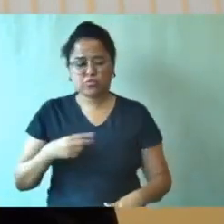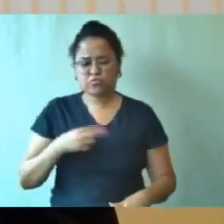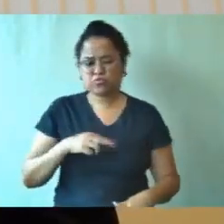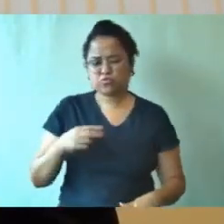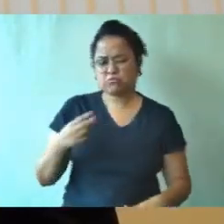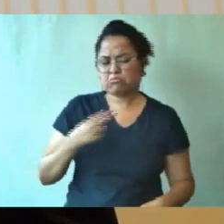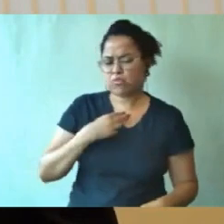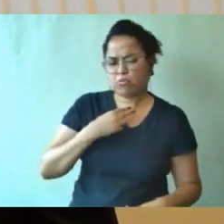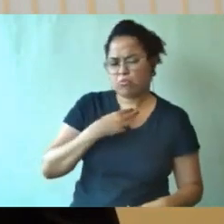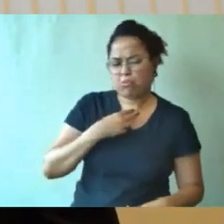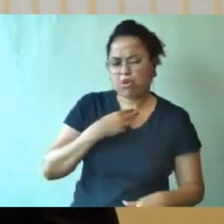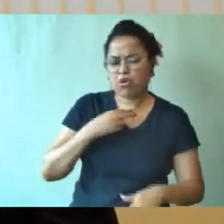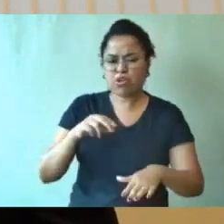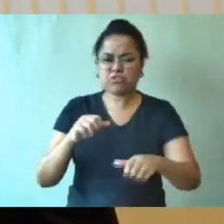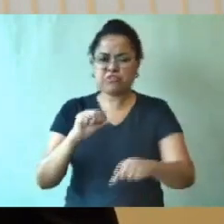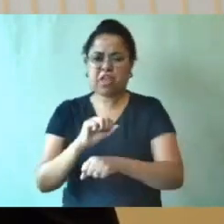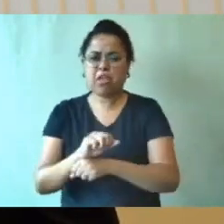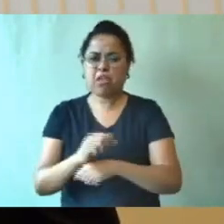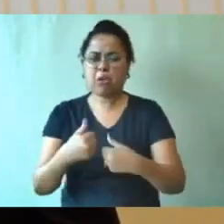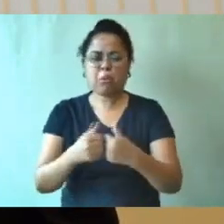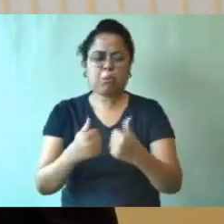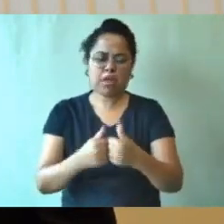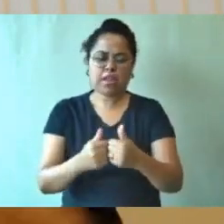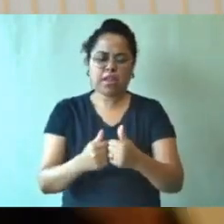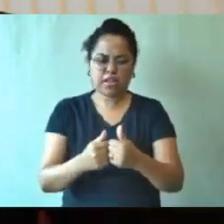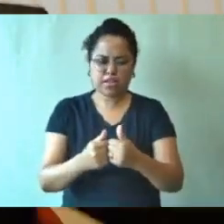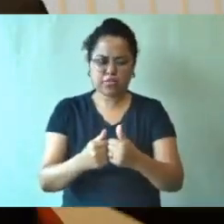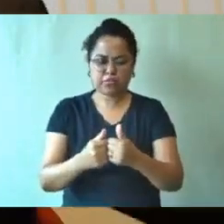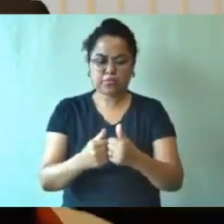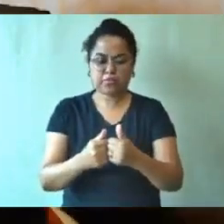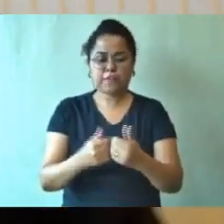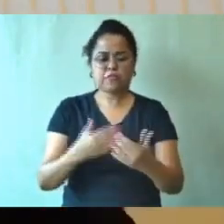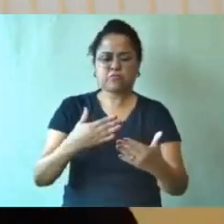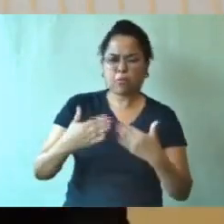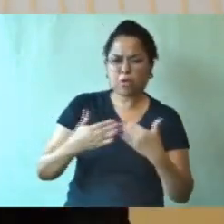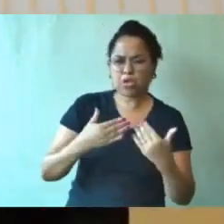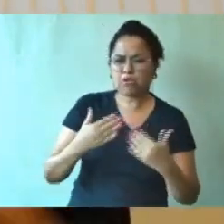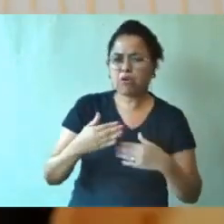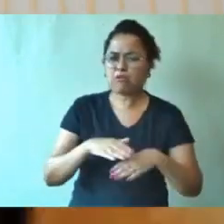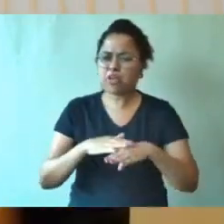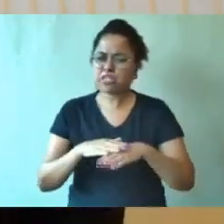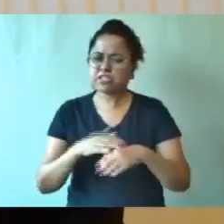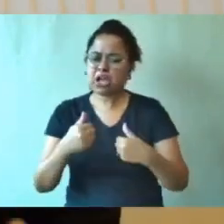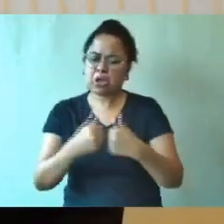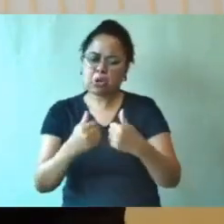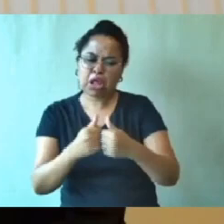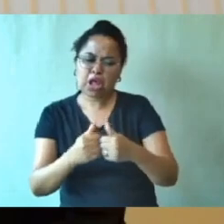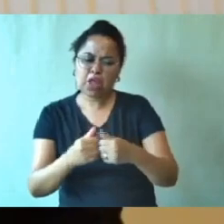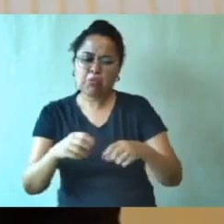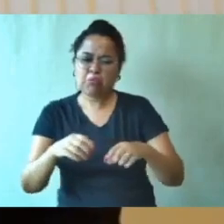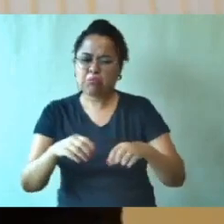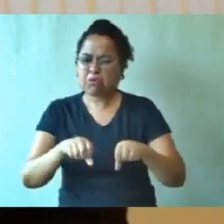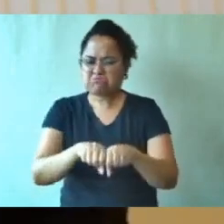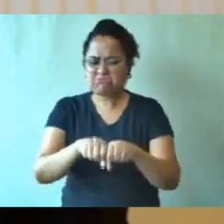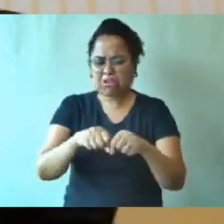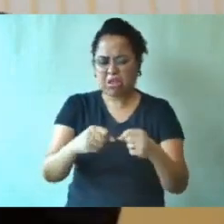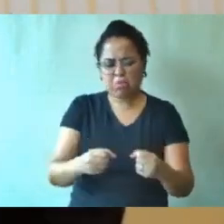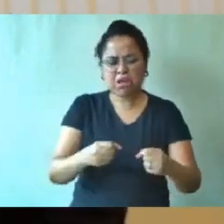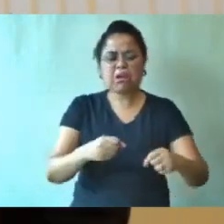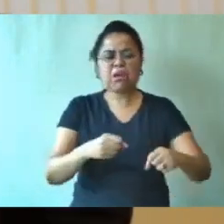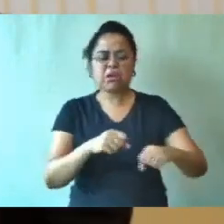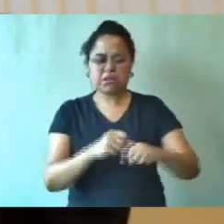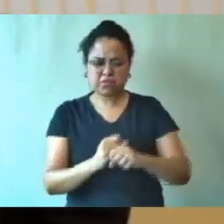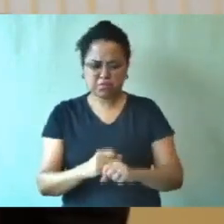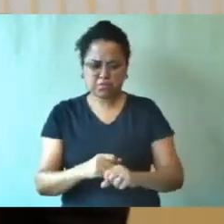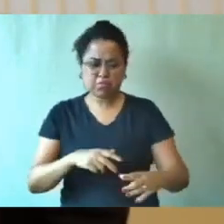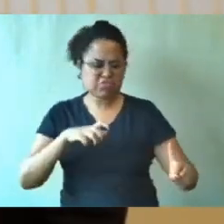ser a reserva técnica que é necessária. Nós estamos aqui conversando, um carro pode estragar, pode bater, isso é normal de quem está operando, tá